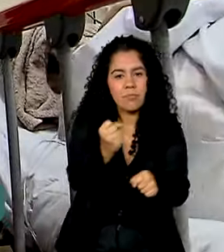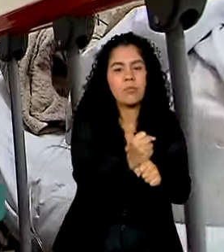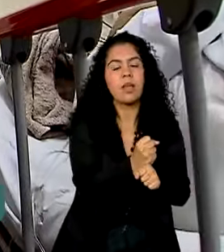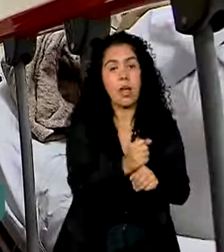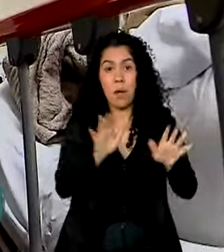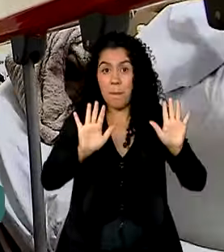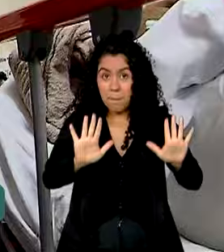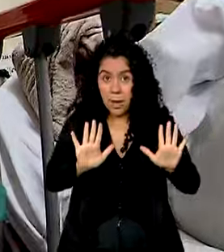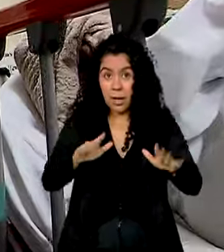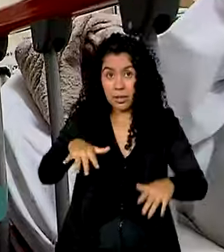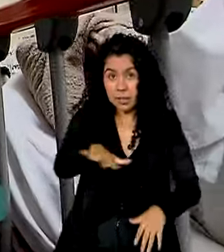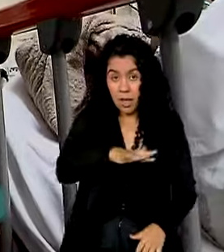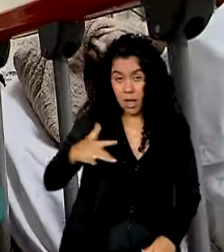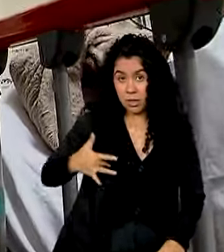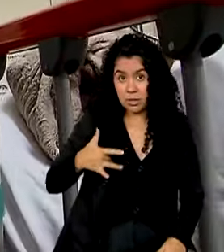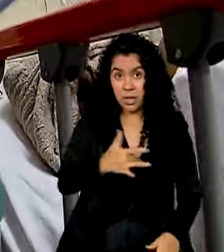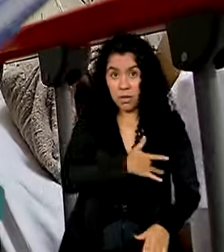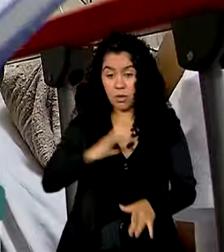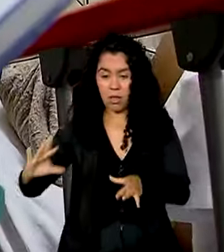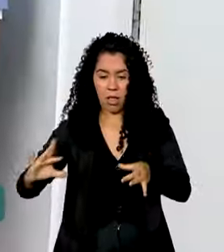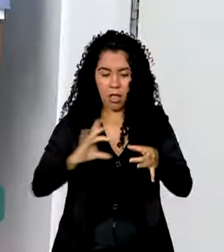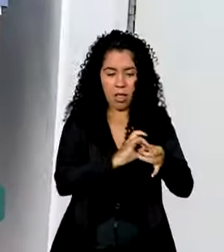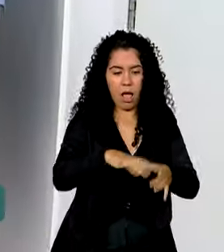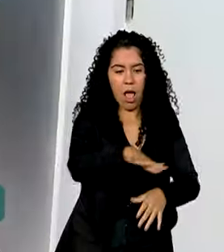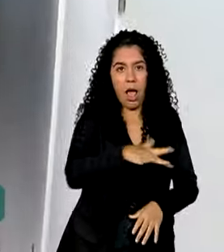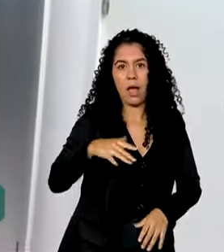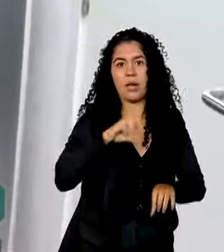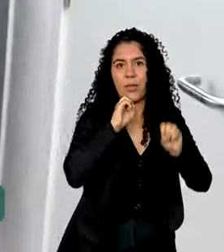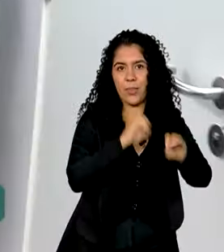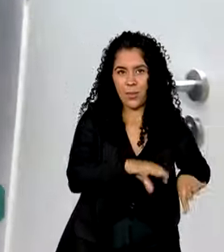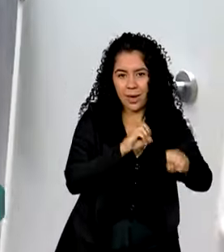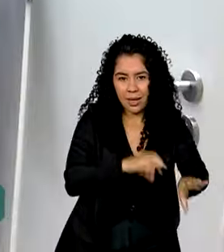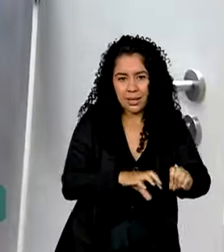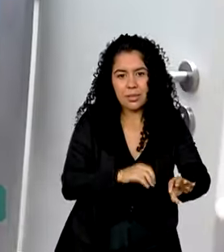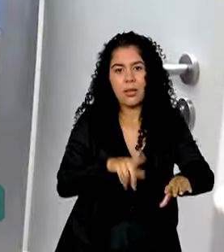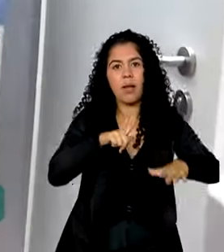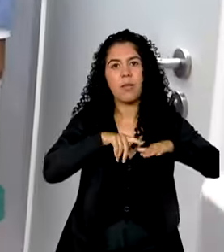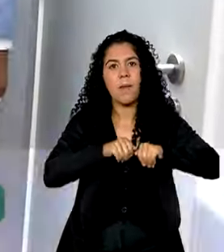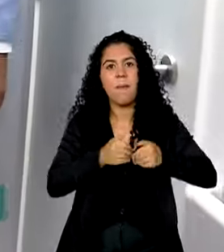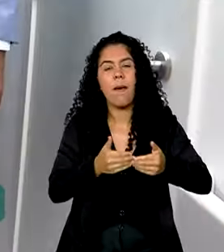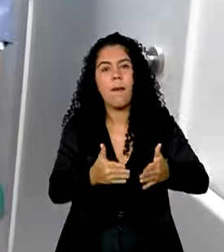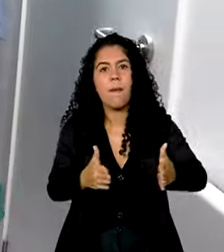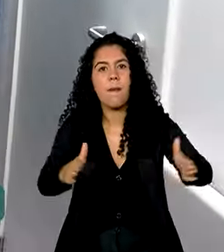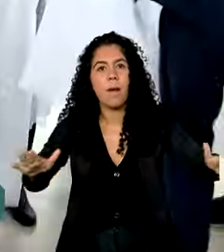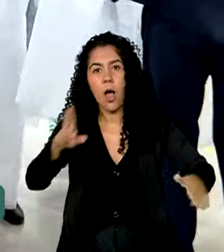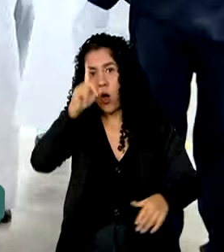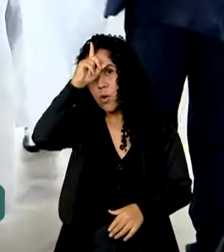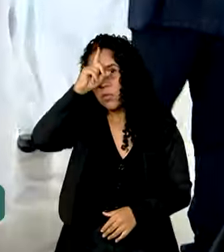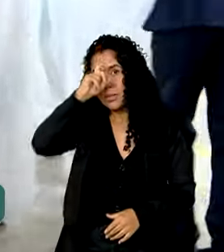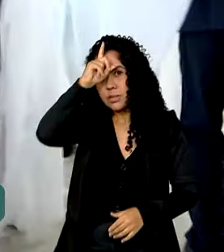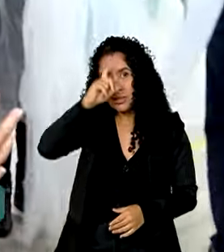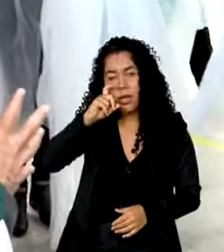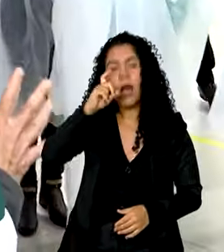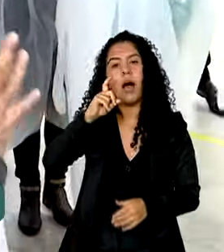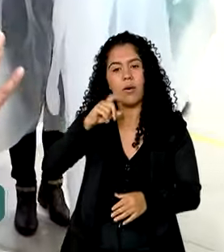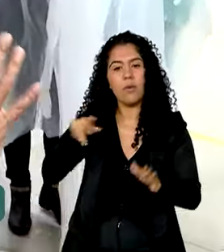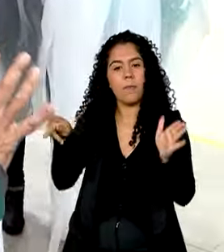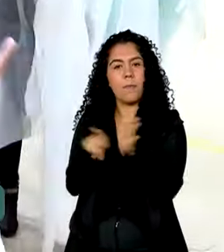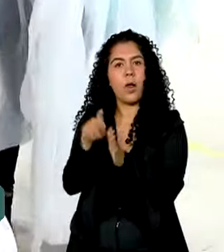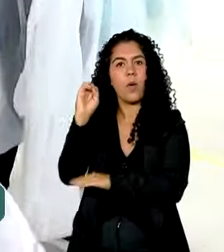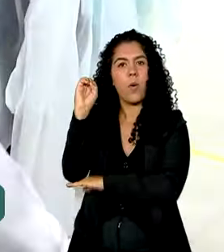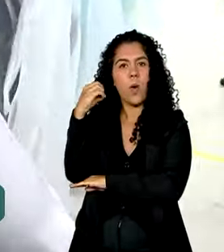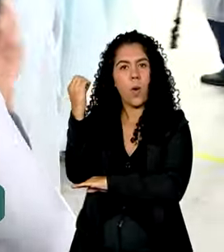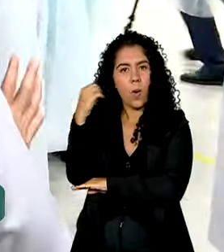E quando a saúde se une com a educação, temos o exemplo da expansão do Hospital de Clínicas de Porto Alegre. A